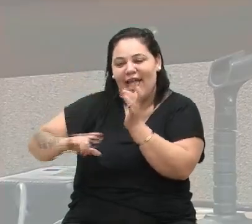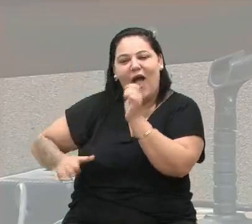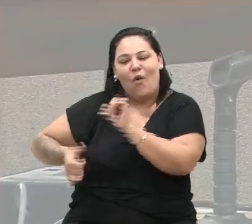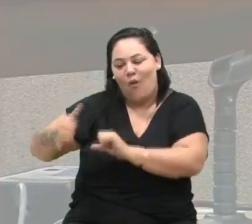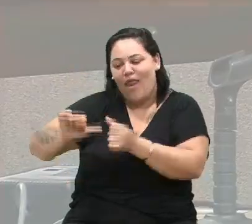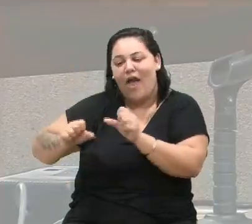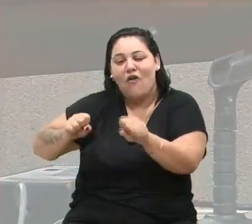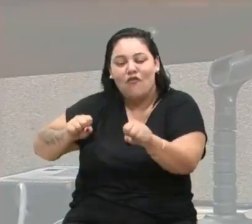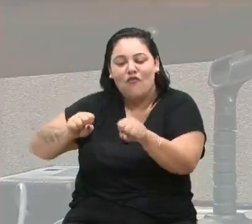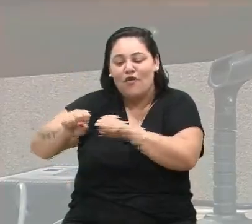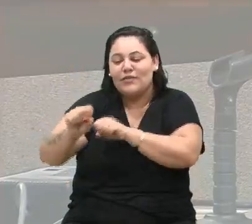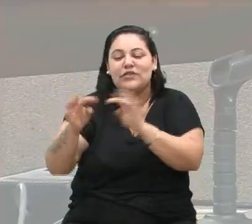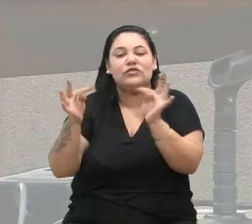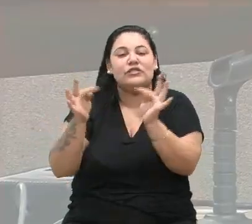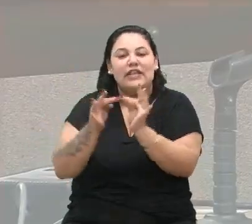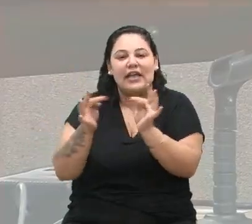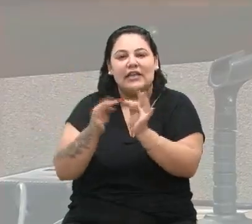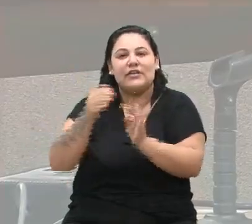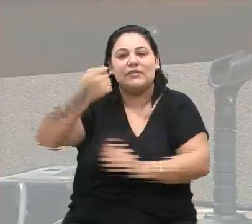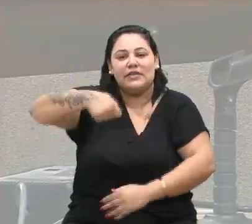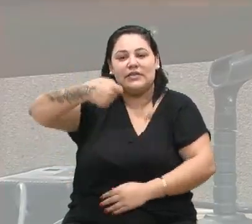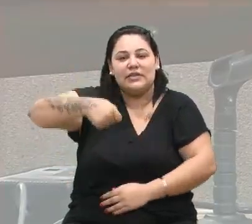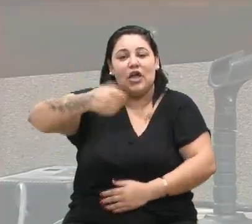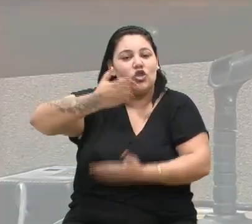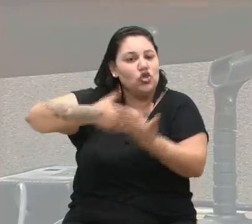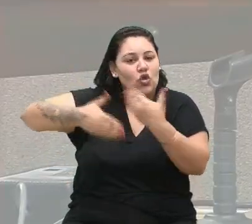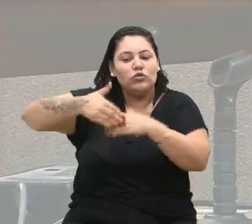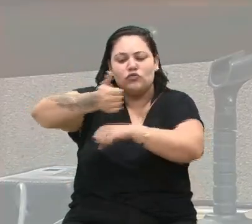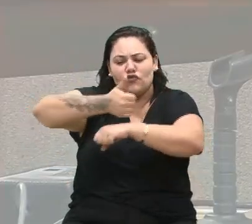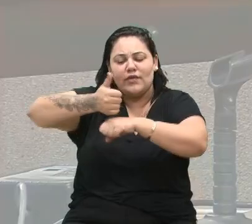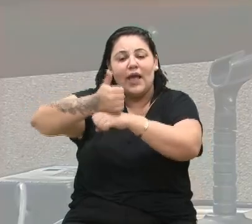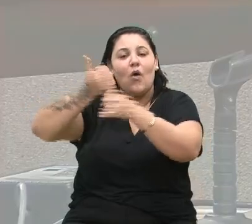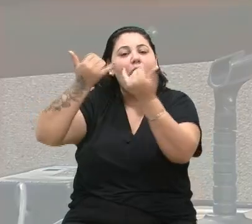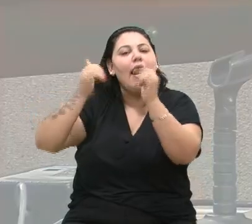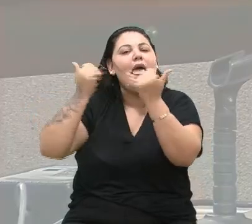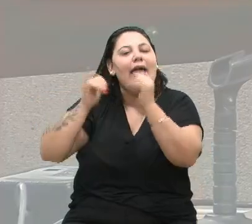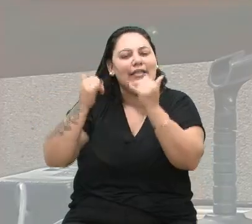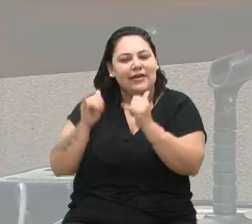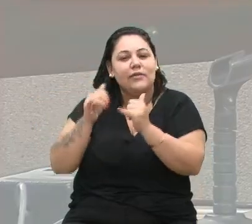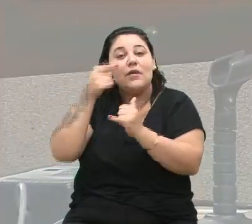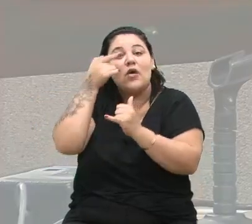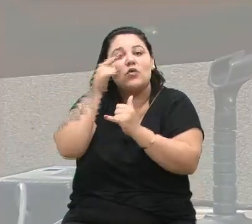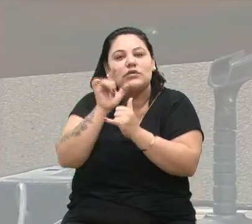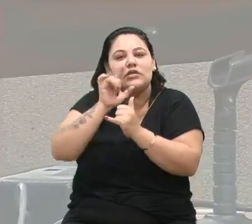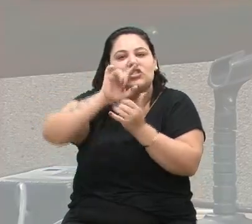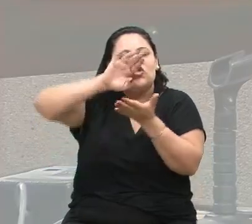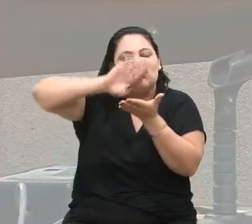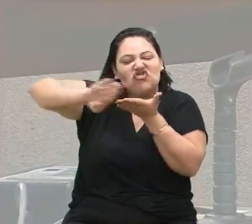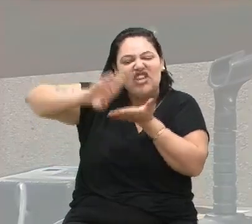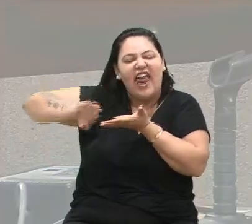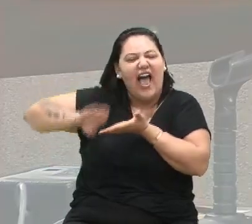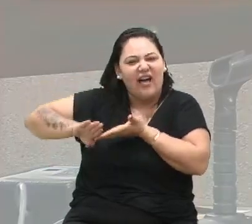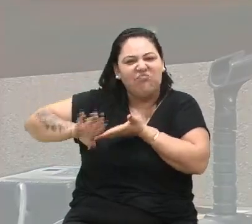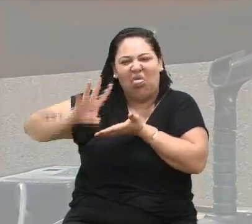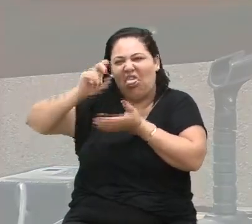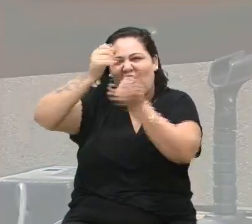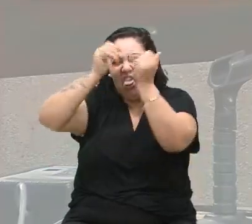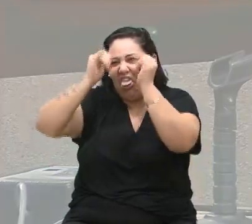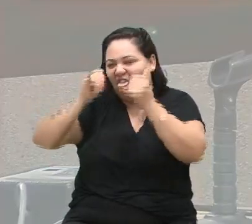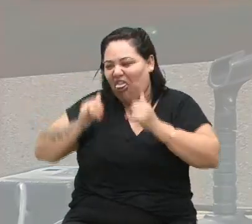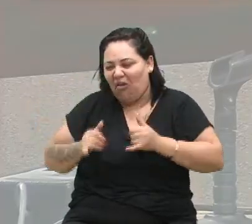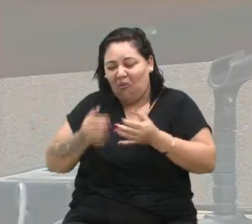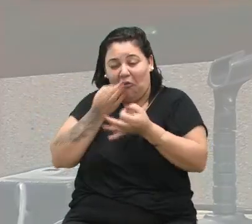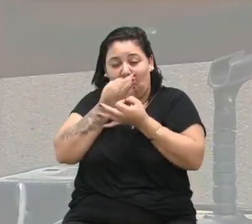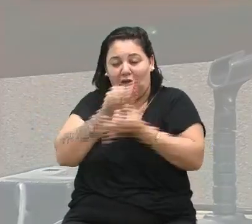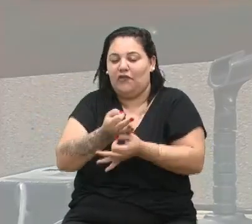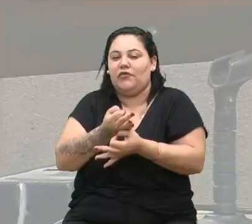formação técnica necessária, né, são eletricistas, para poder fazer a remoção nos pontos da cidade que estão críticos, para que não aconteça aquilo que o